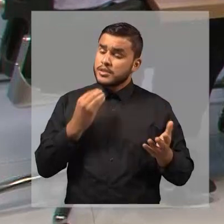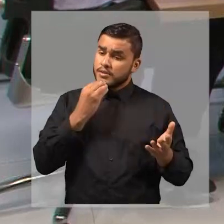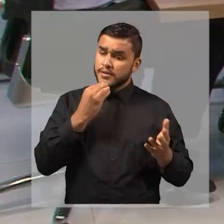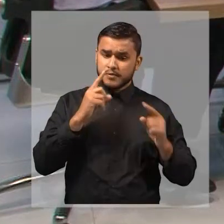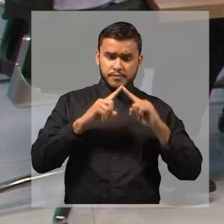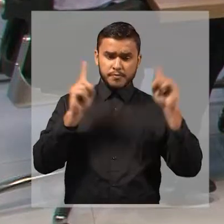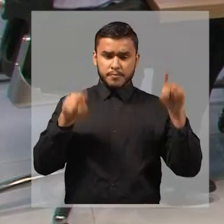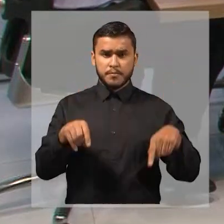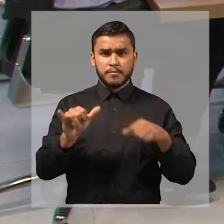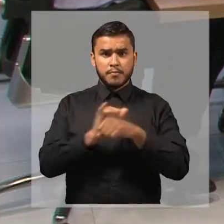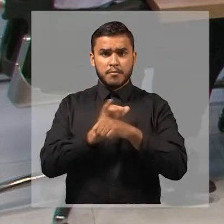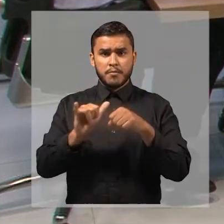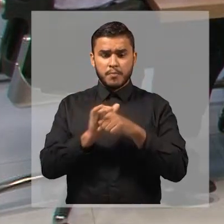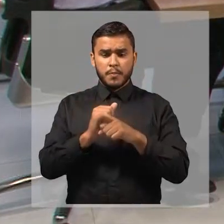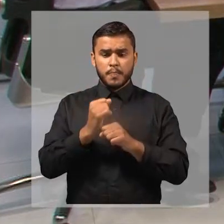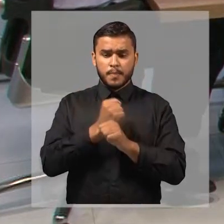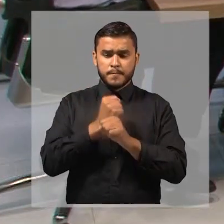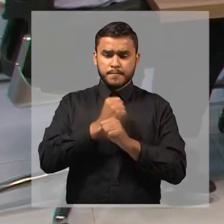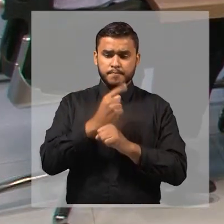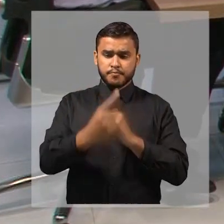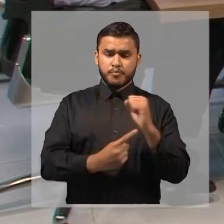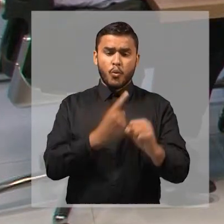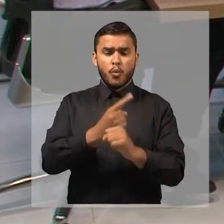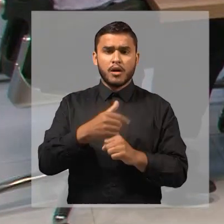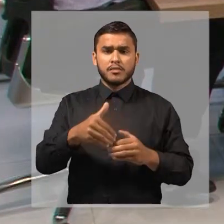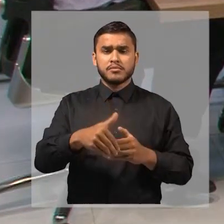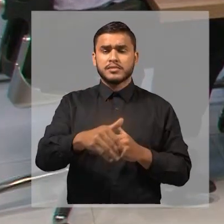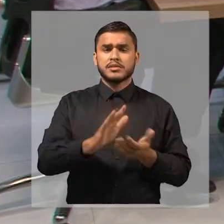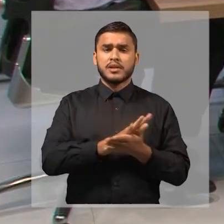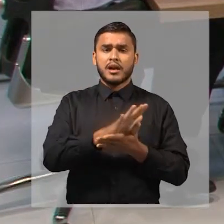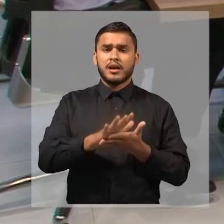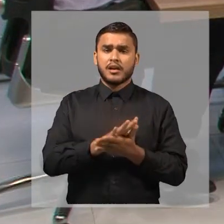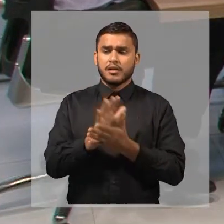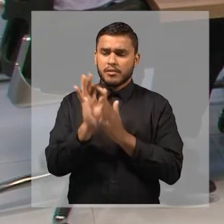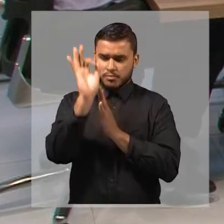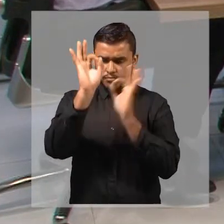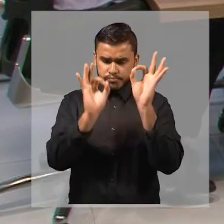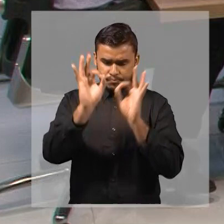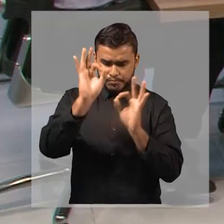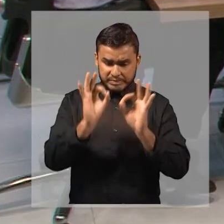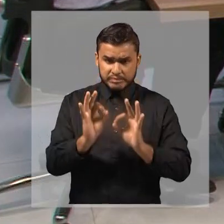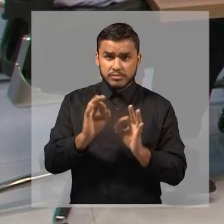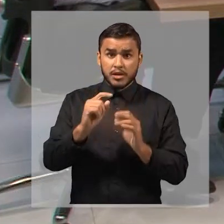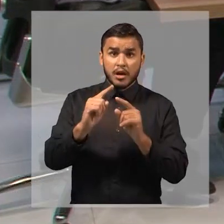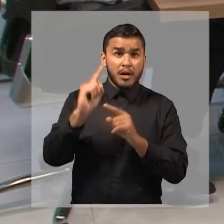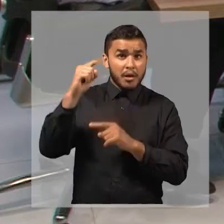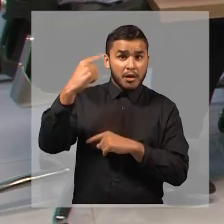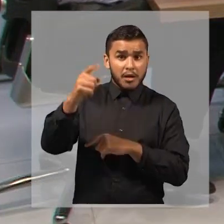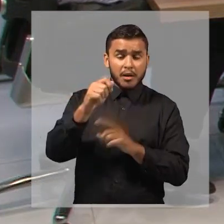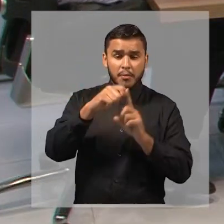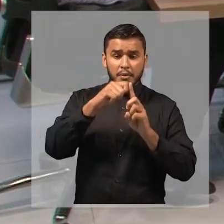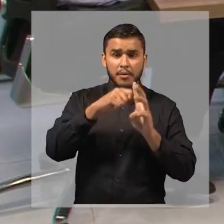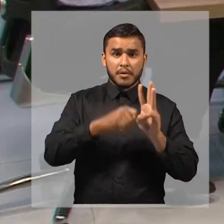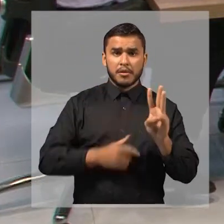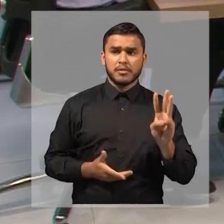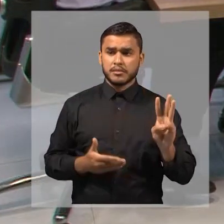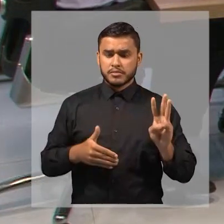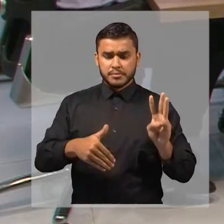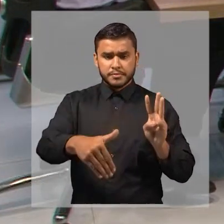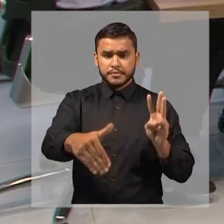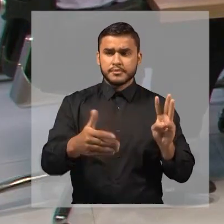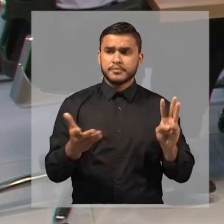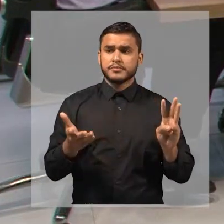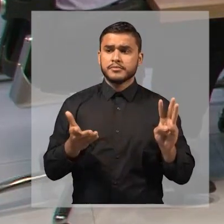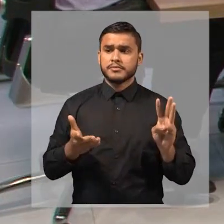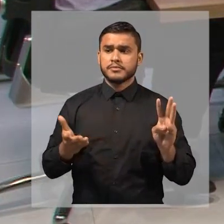de governo a gente já espera que tenha um planejamento, porque o primeiro ano é perdido, qualquer governo, é de assentar para ter 3 anos de resultado. A gente